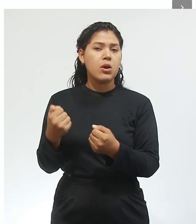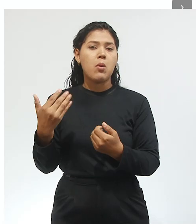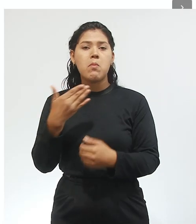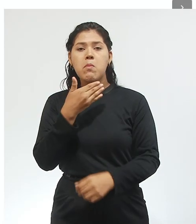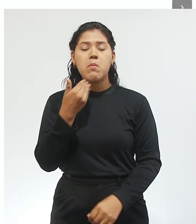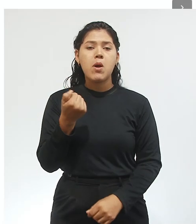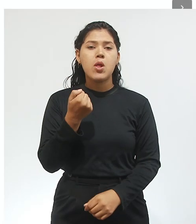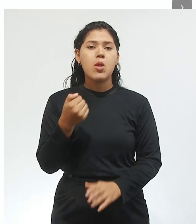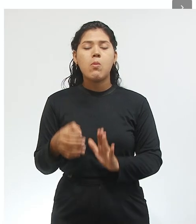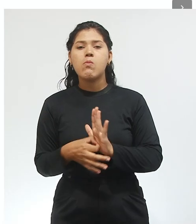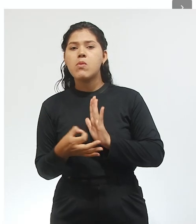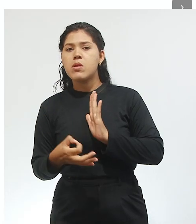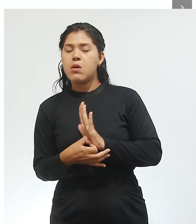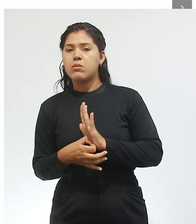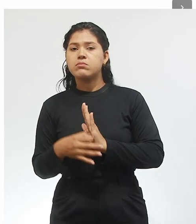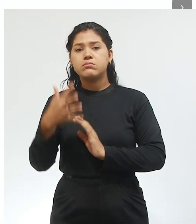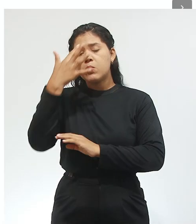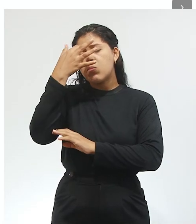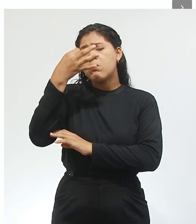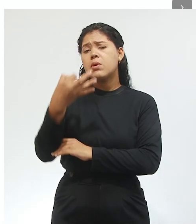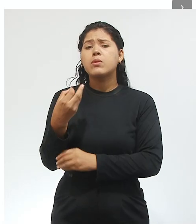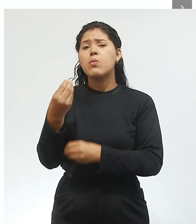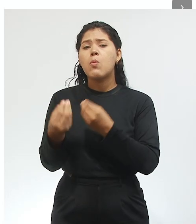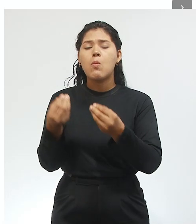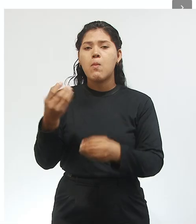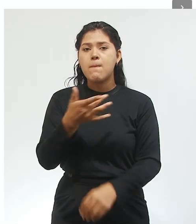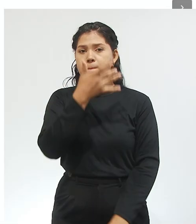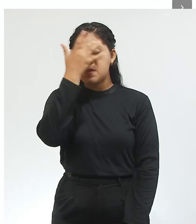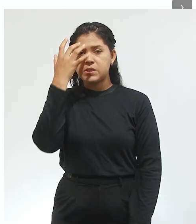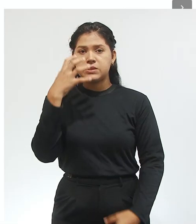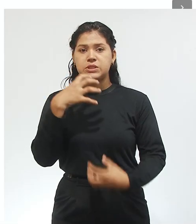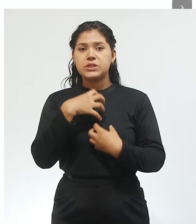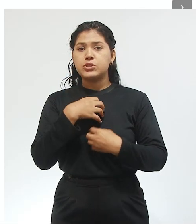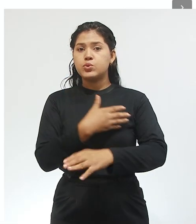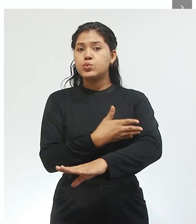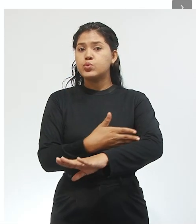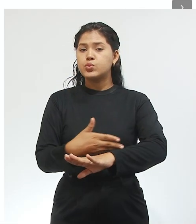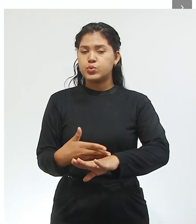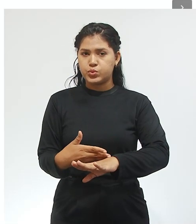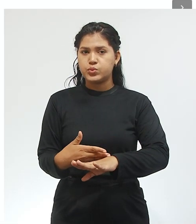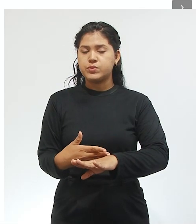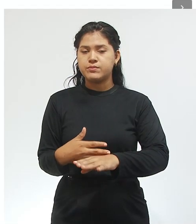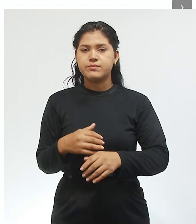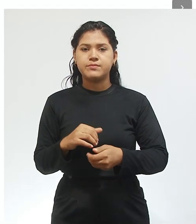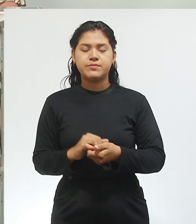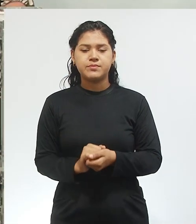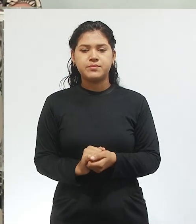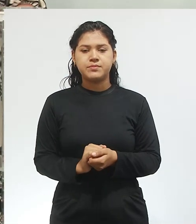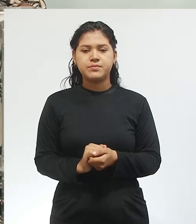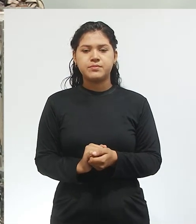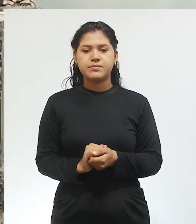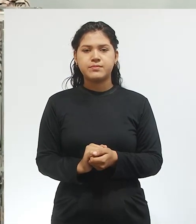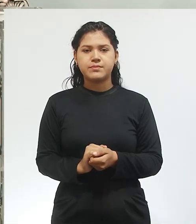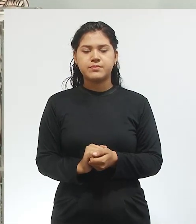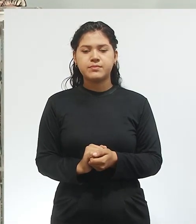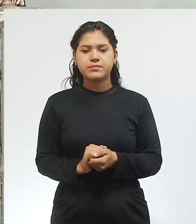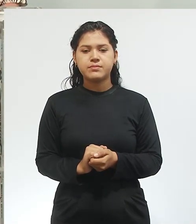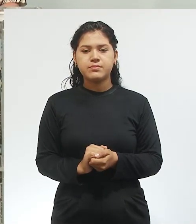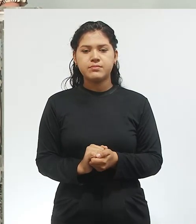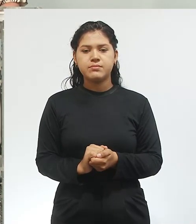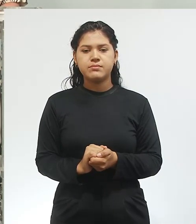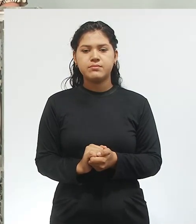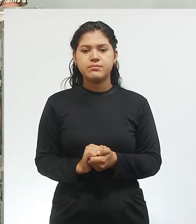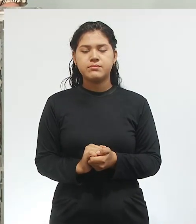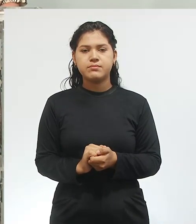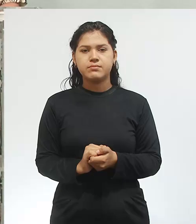para entender, né? Como que é que a pessoa se comporta. Então, a pessoa...